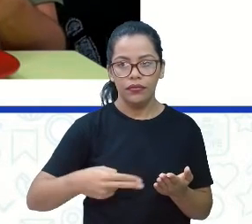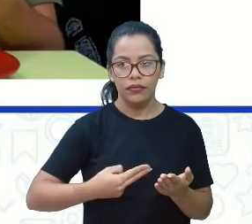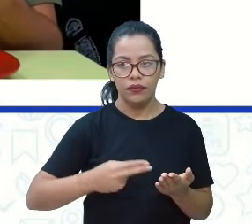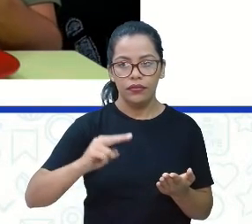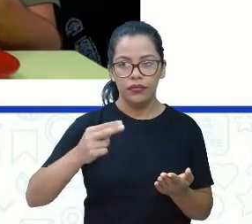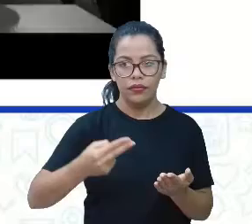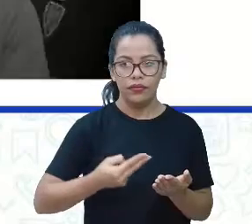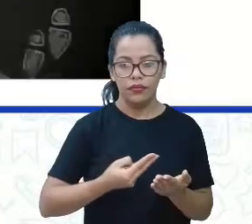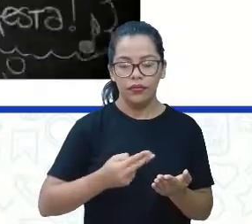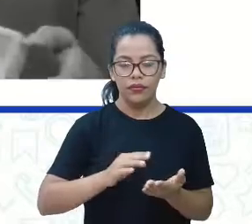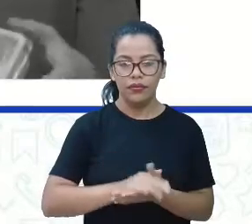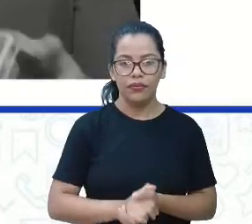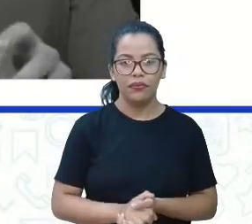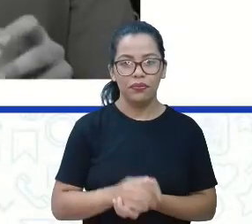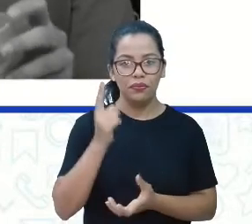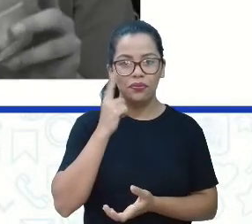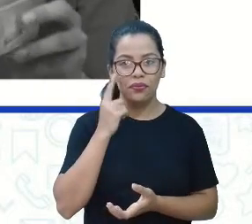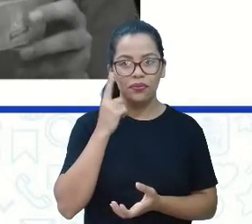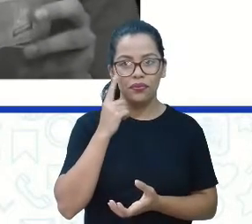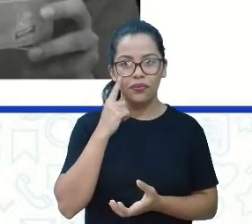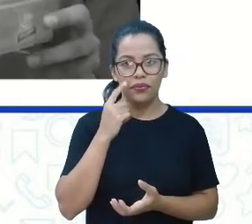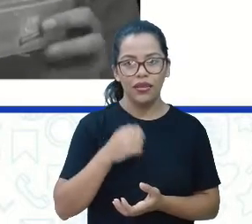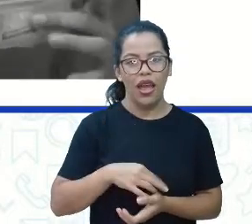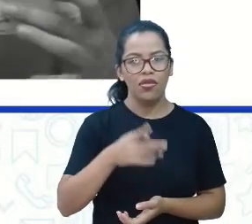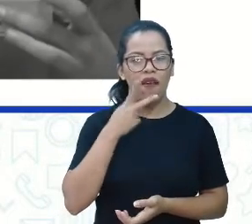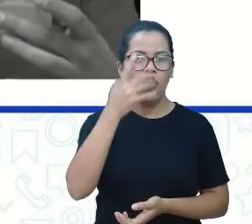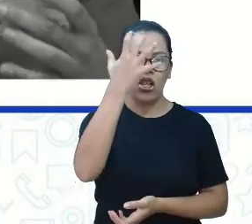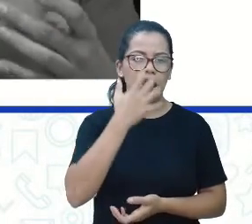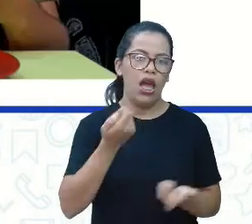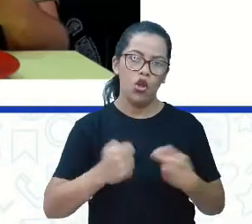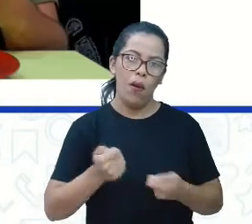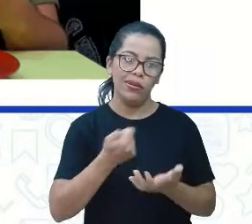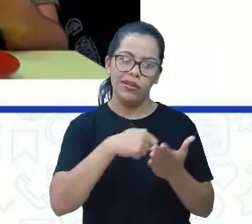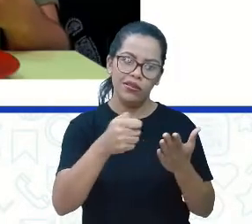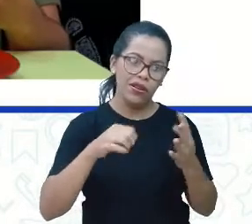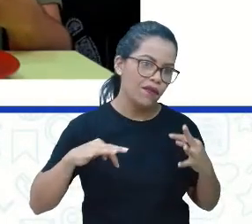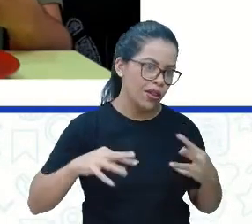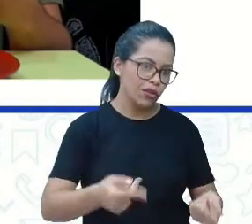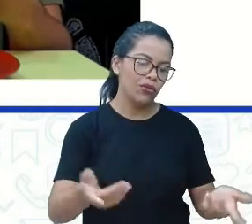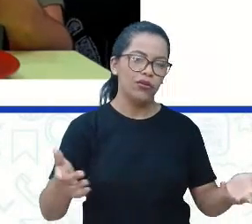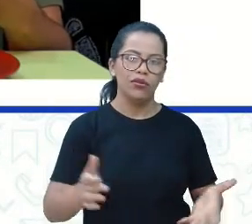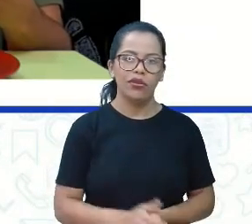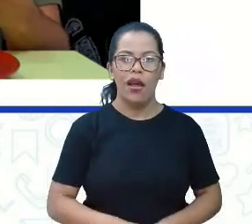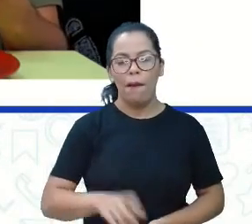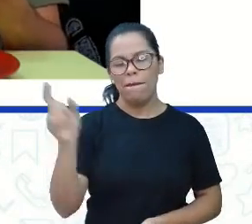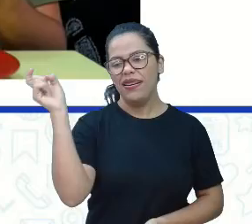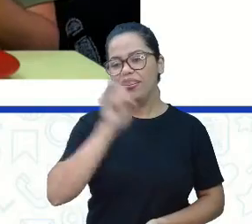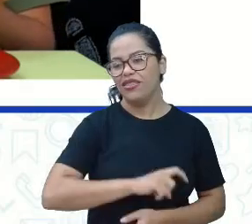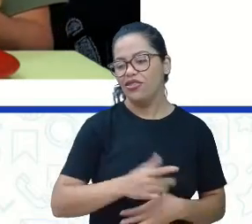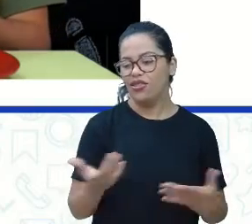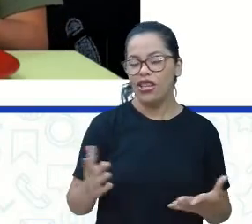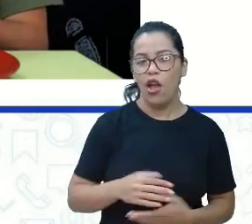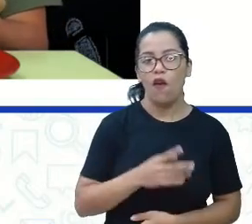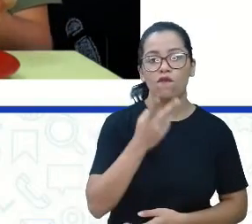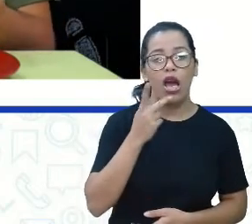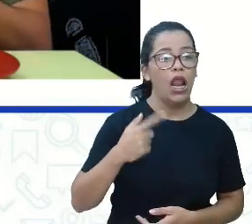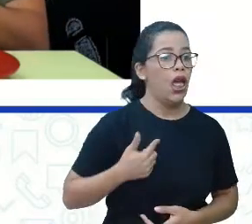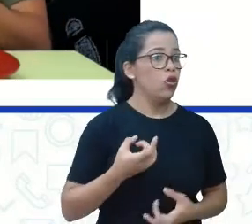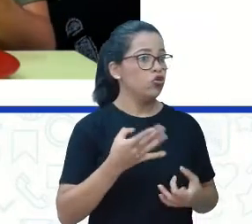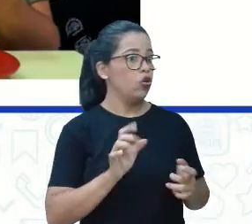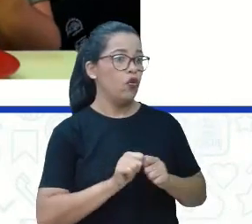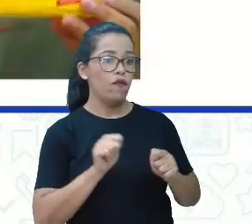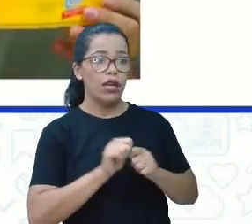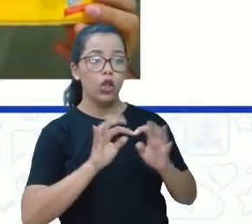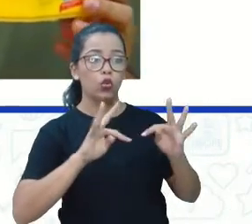Pegando um pouco. Ah, você tá falando sério que eu tinha que ter escrito tudo? Ah, mentira! Vai, Lei! Eu tô só fazendo o que você